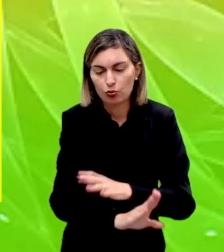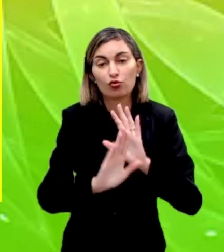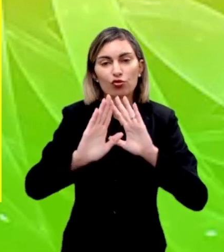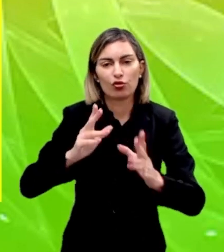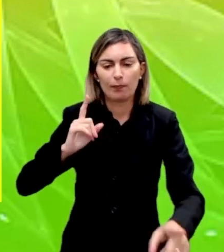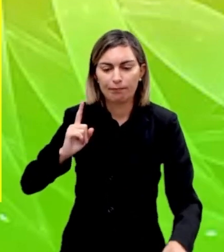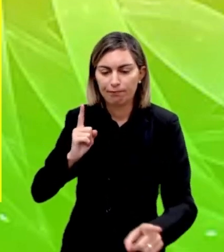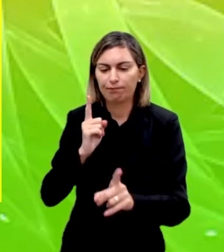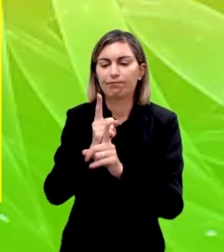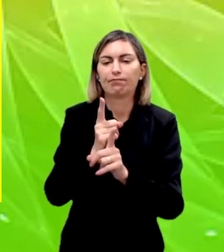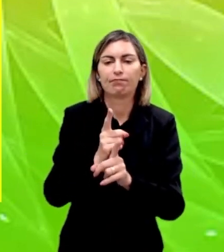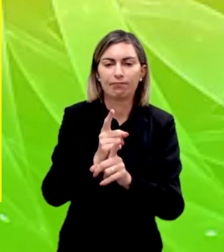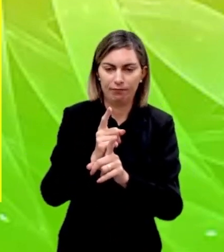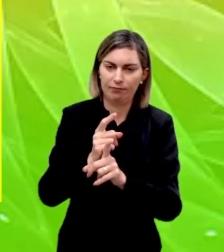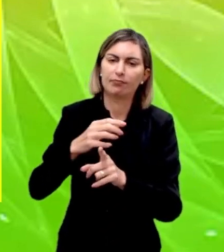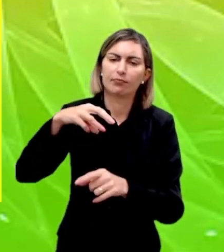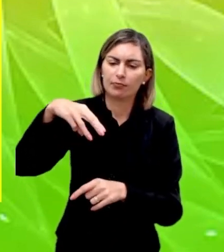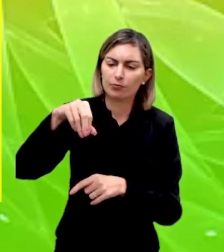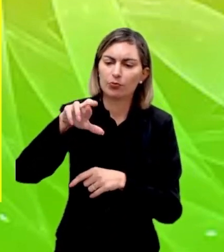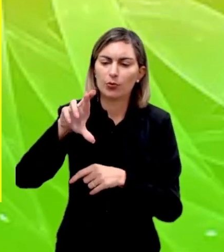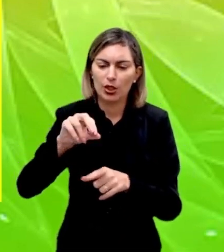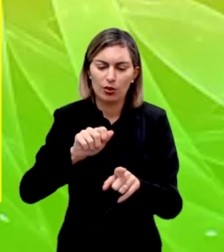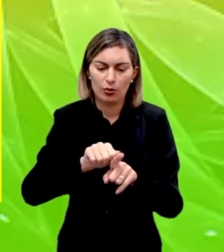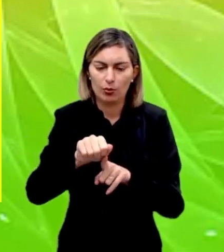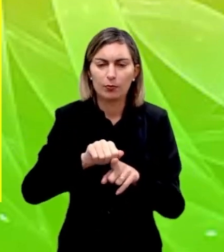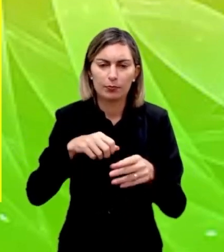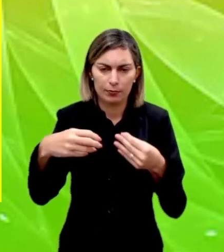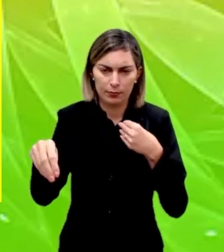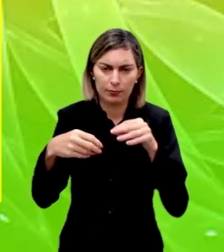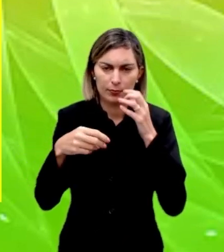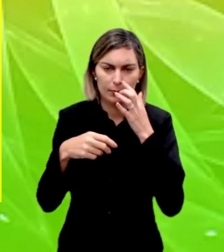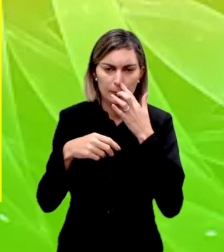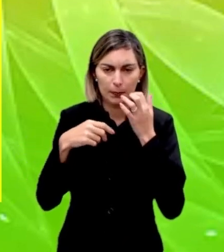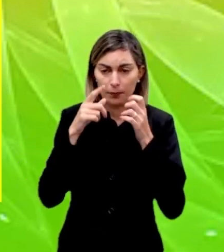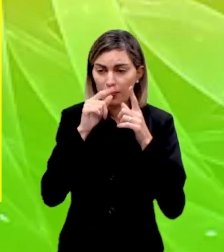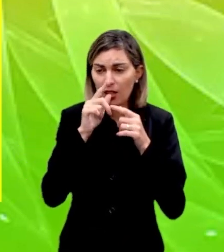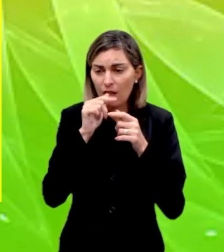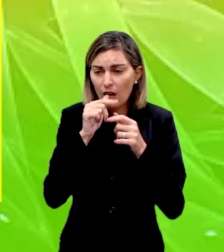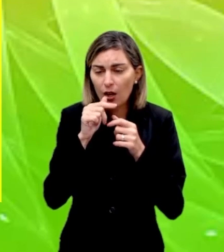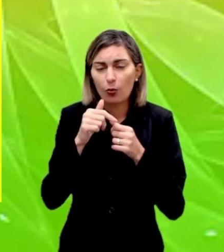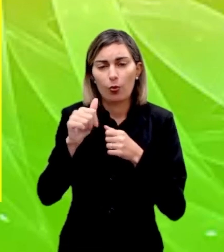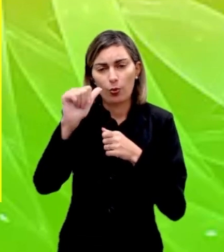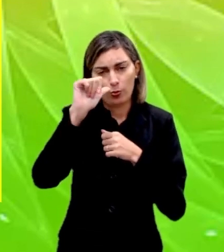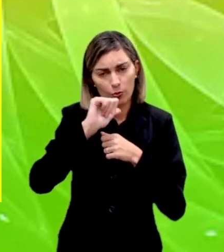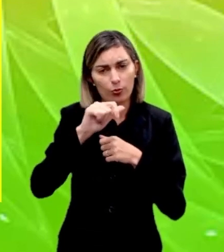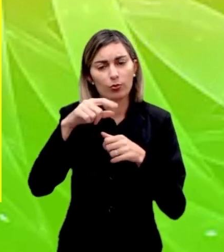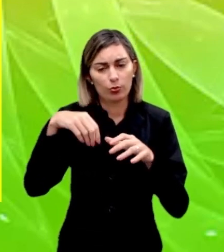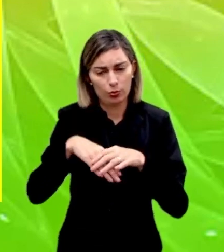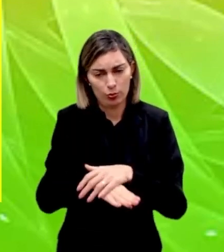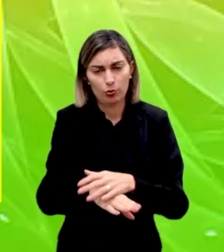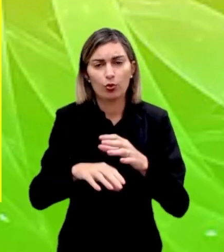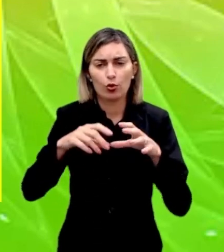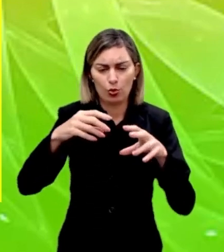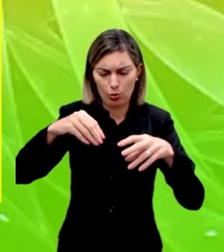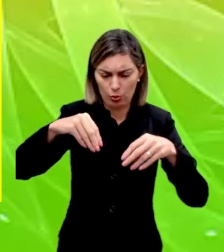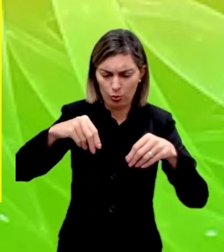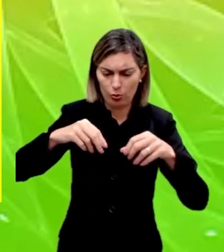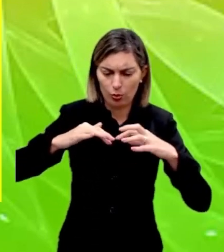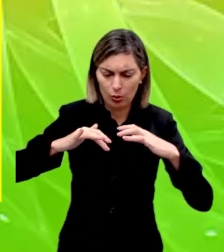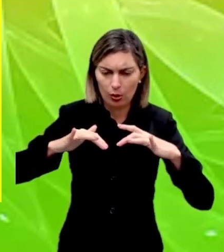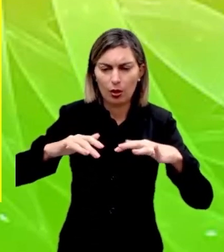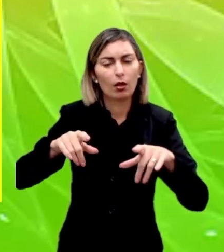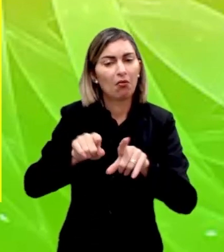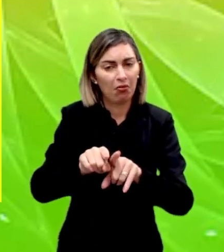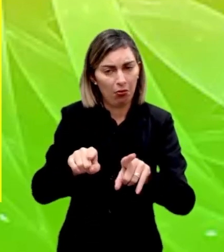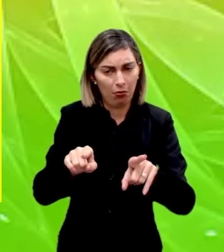encontrado microplásticos, né? Na água potável subterrânea e no solo. O